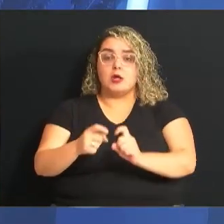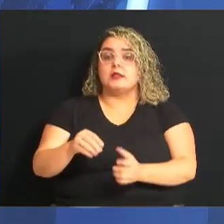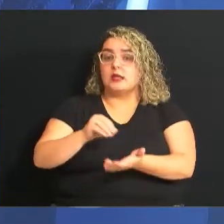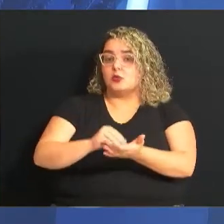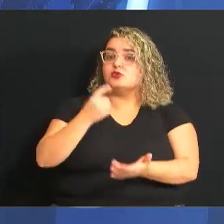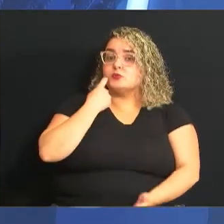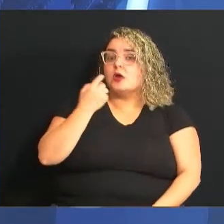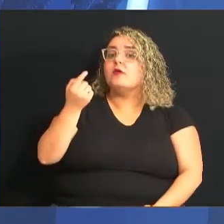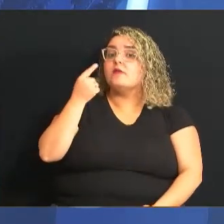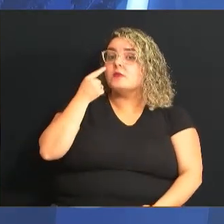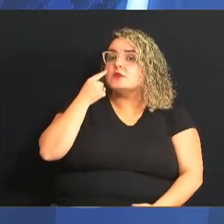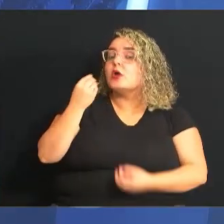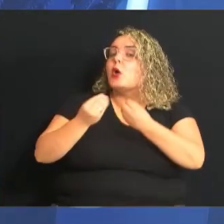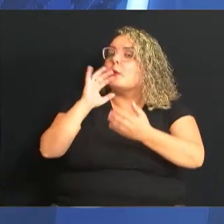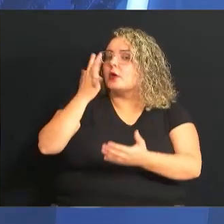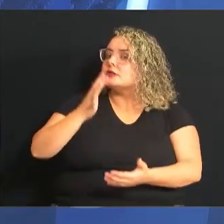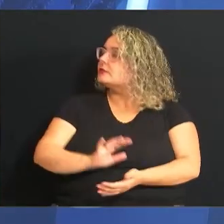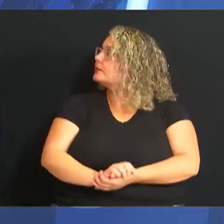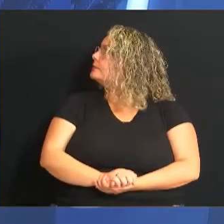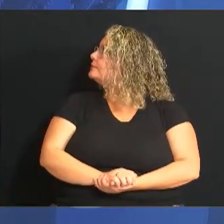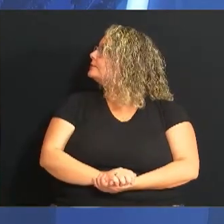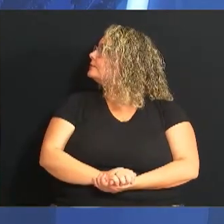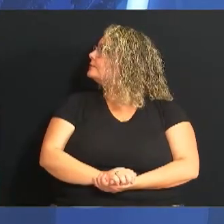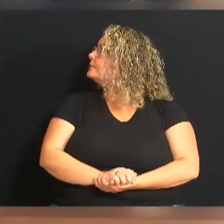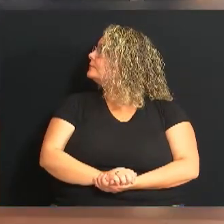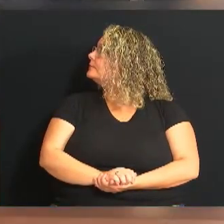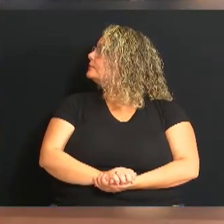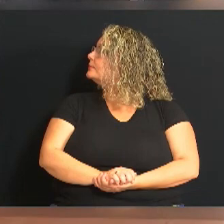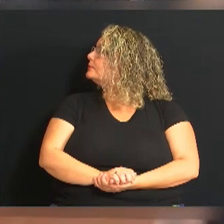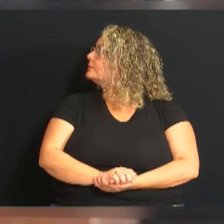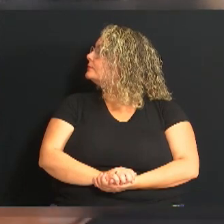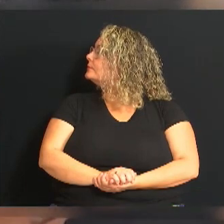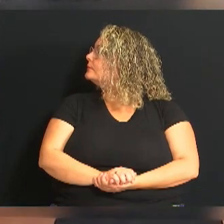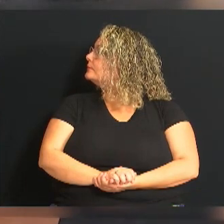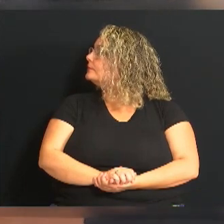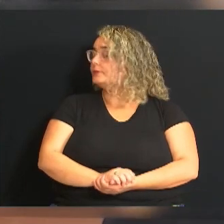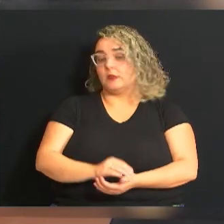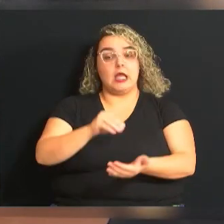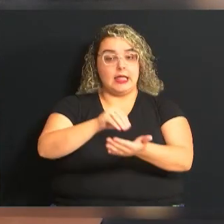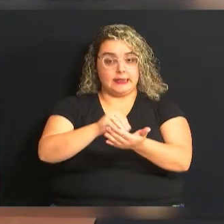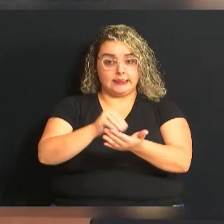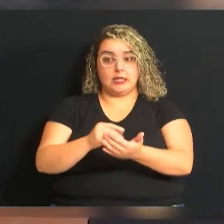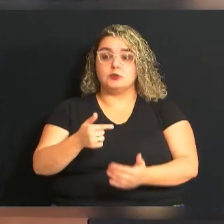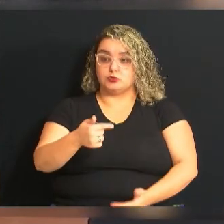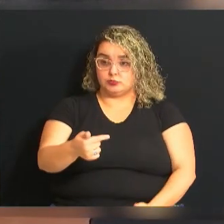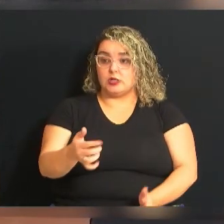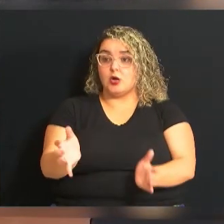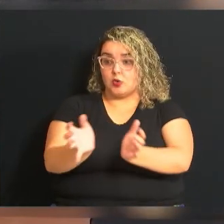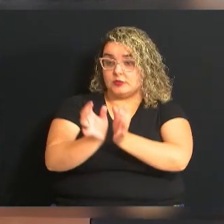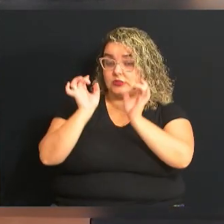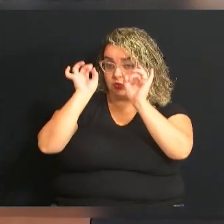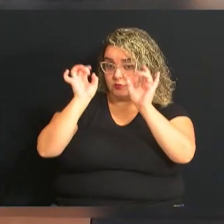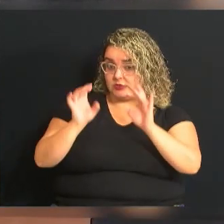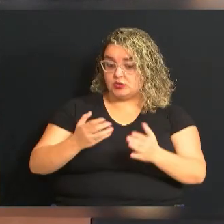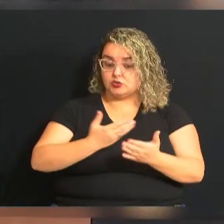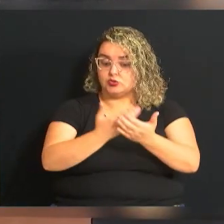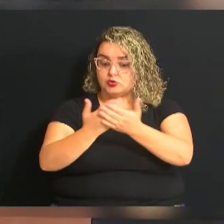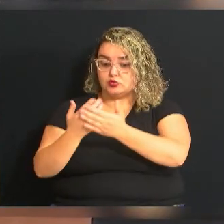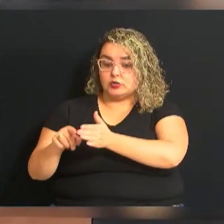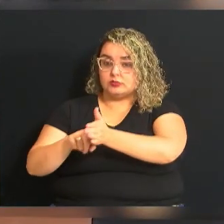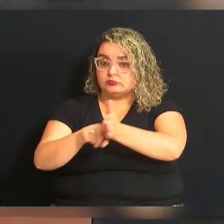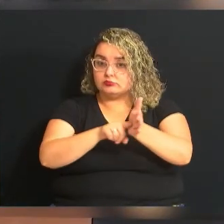terça-feira, 13 bairros aqui da cidade de Campinas vão ficar sem água, hein? A primeira região vai ter um serviço de capeamento de redes,